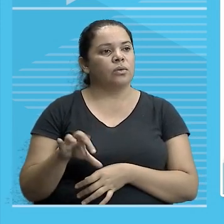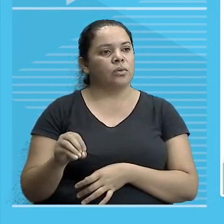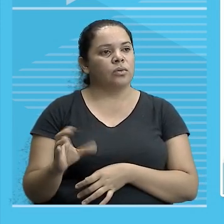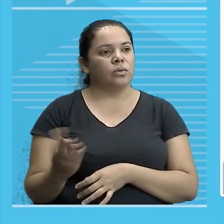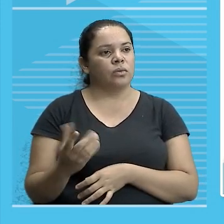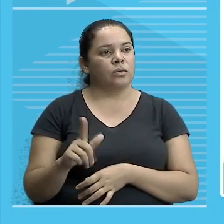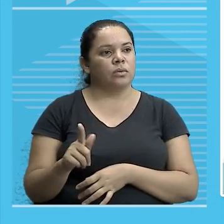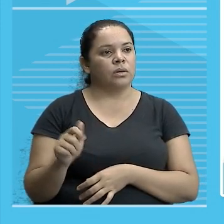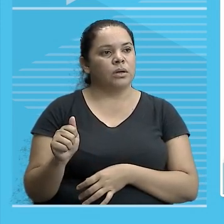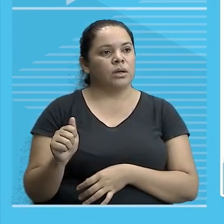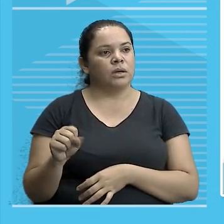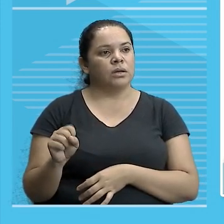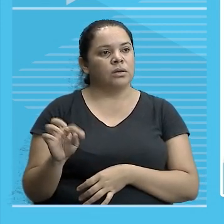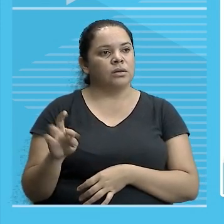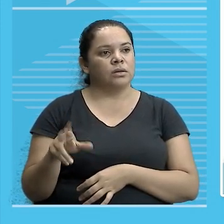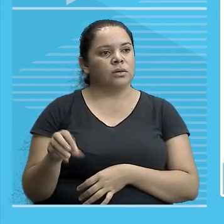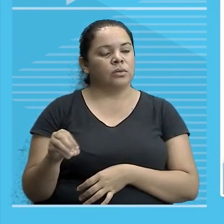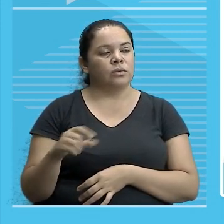HCl,